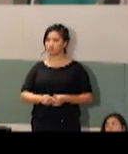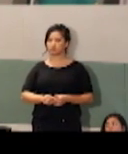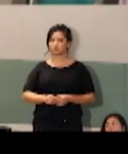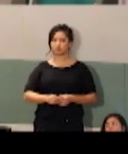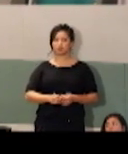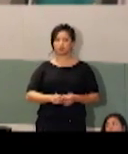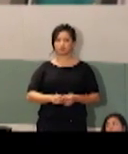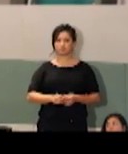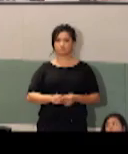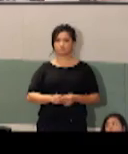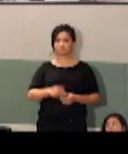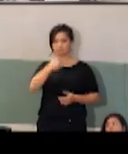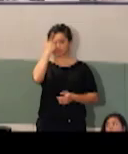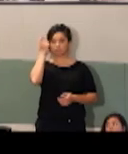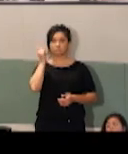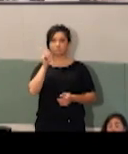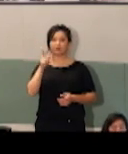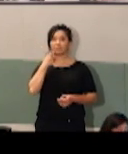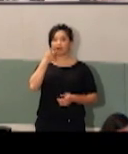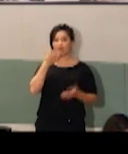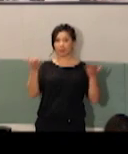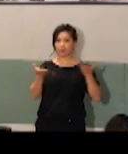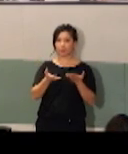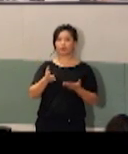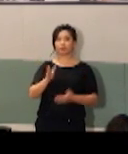Quem vai comentar é o candidato Arruda.